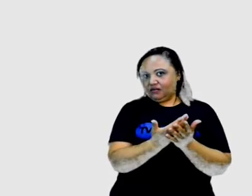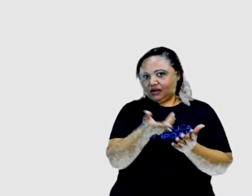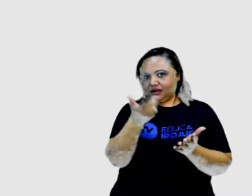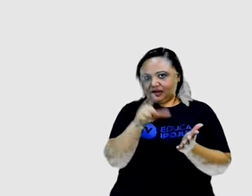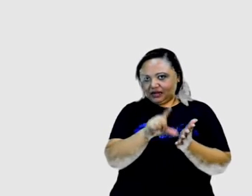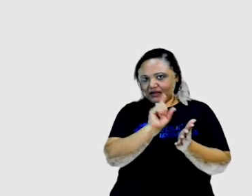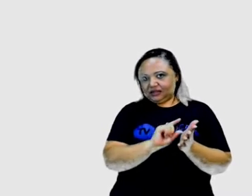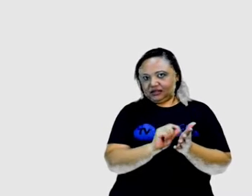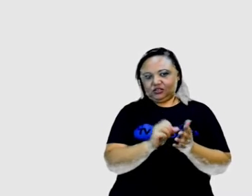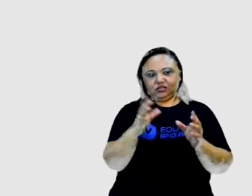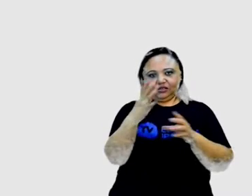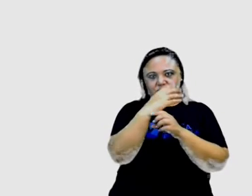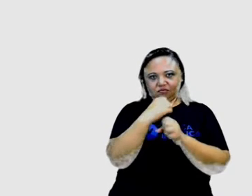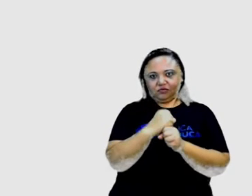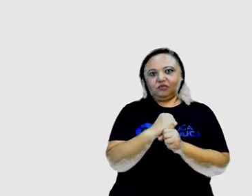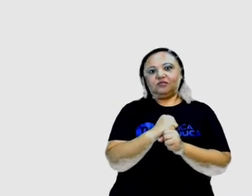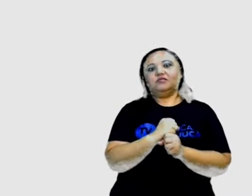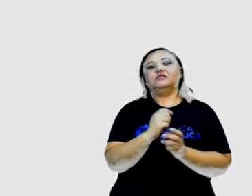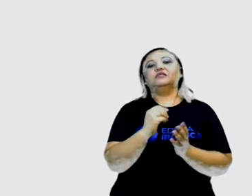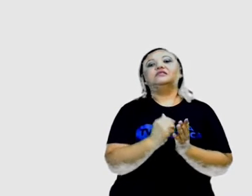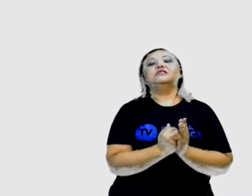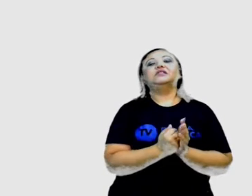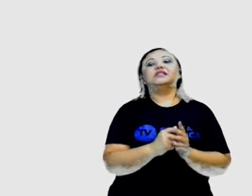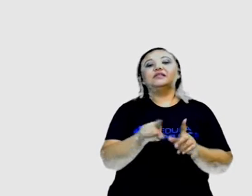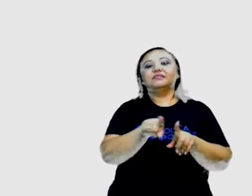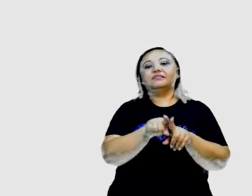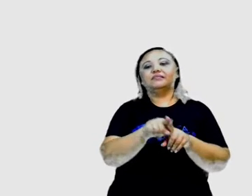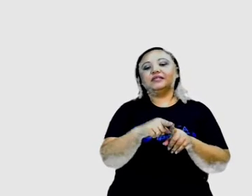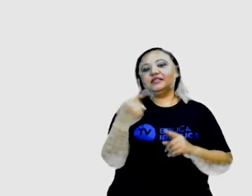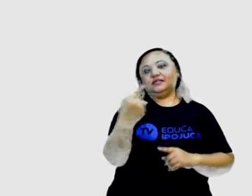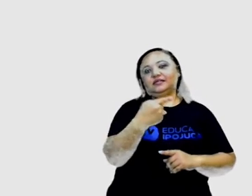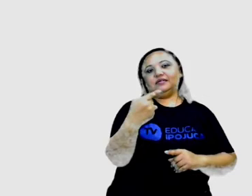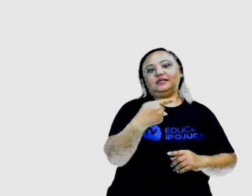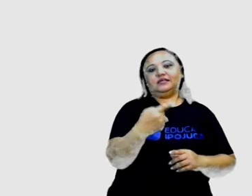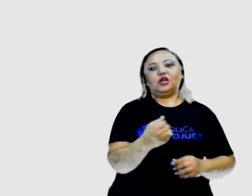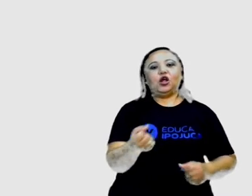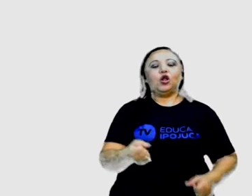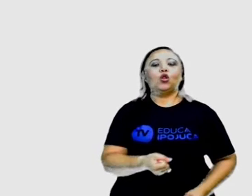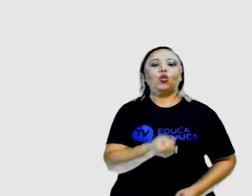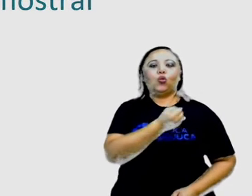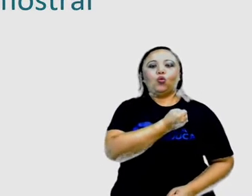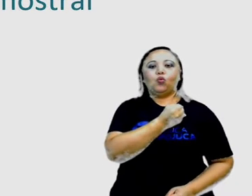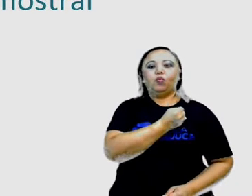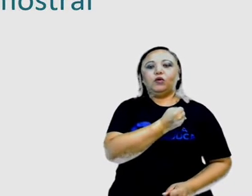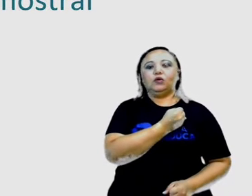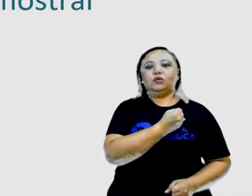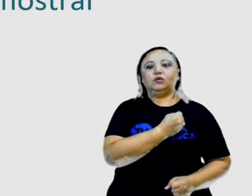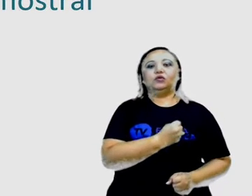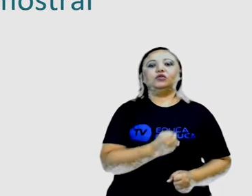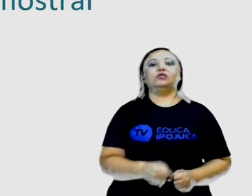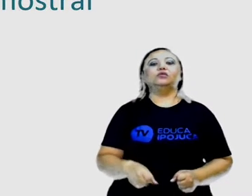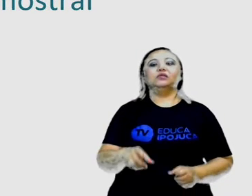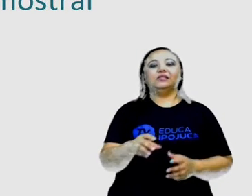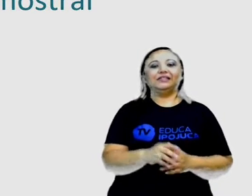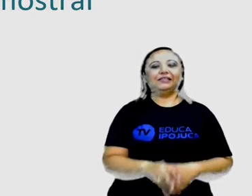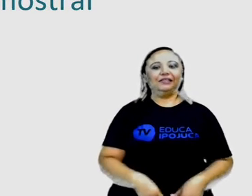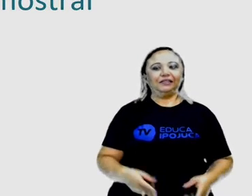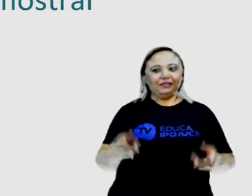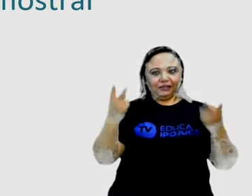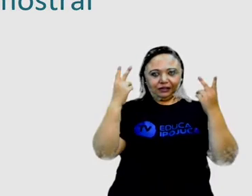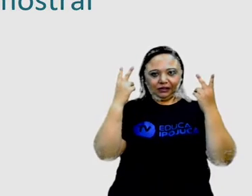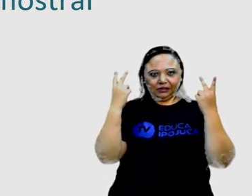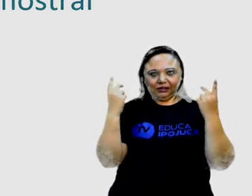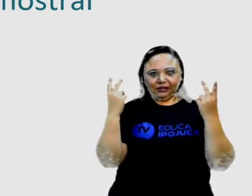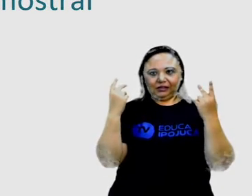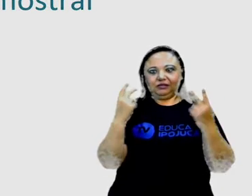subtraímos os números de ti e além disso hoje nós vamos fazer o quê compreender o conceito